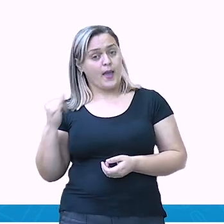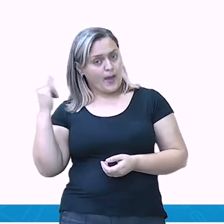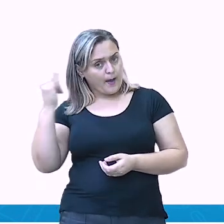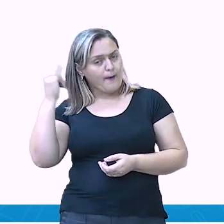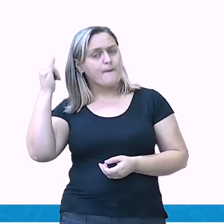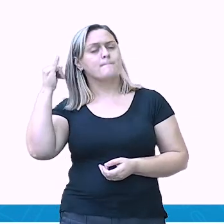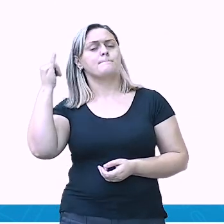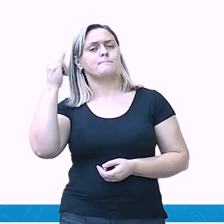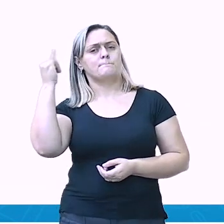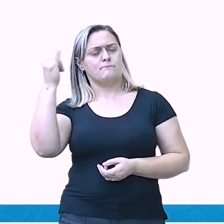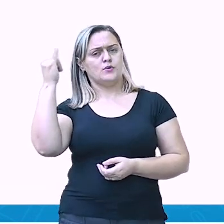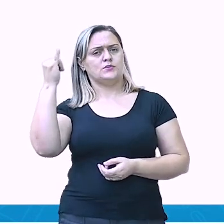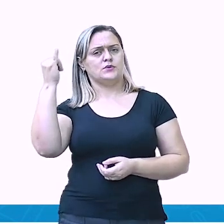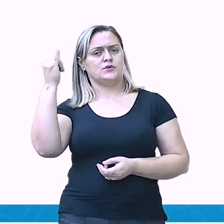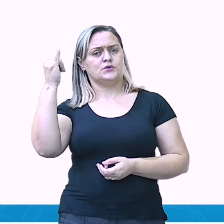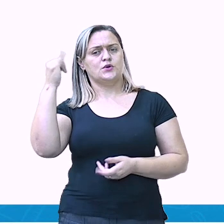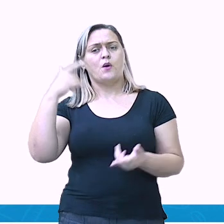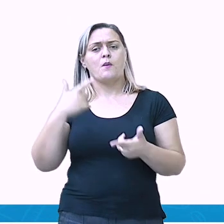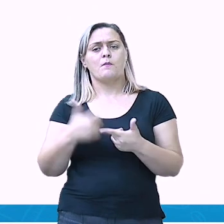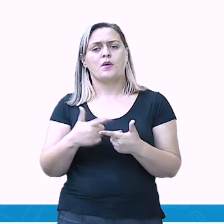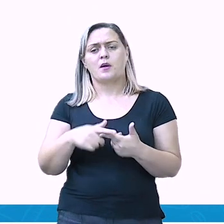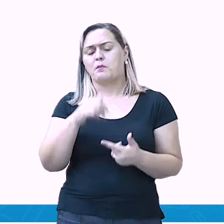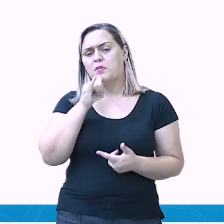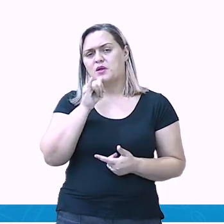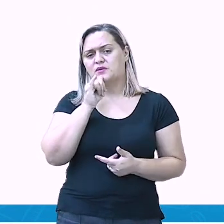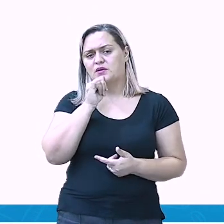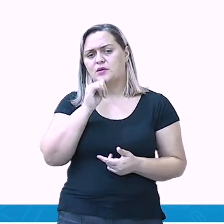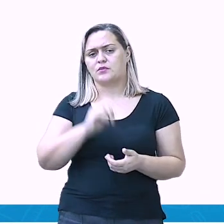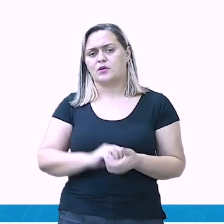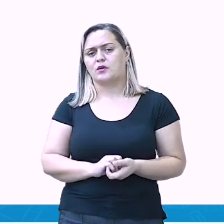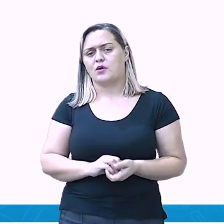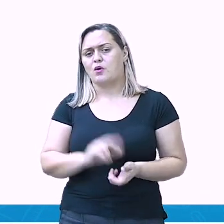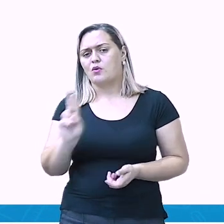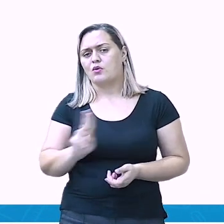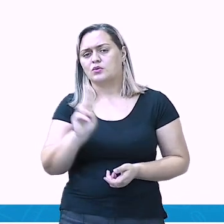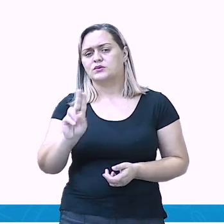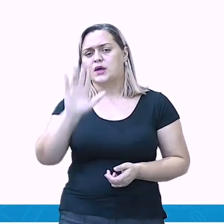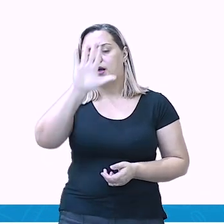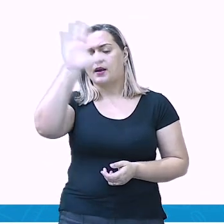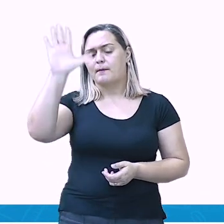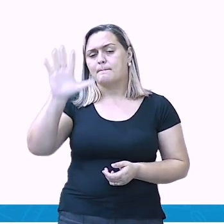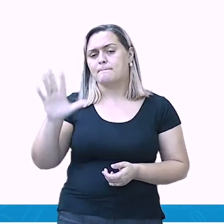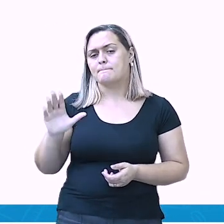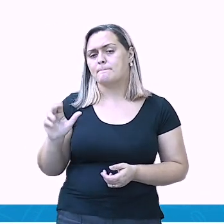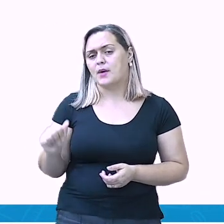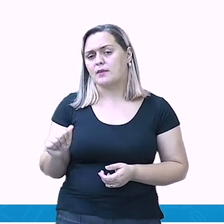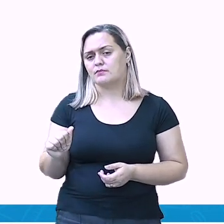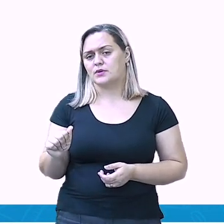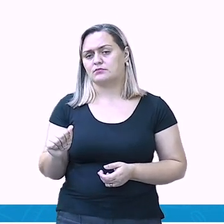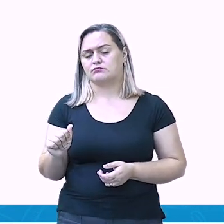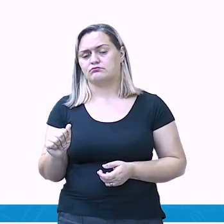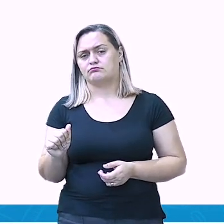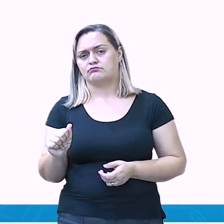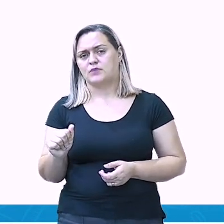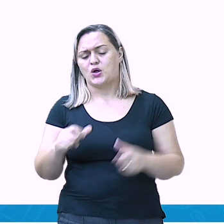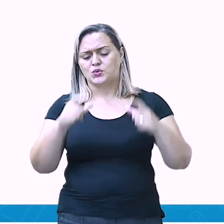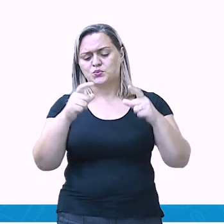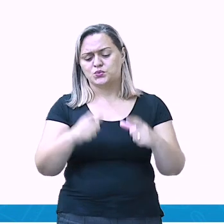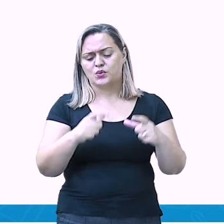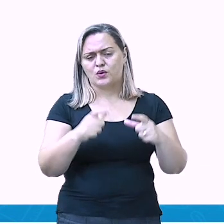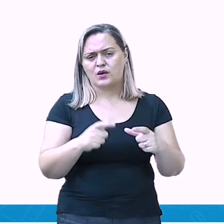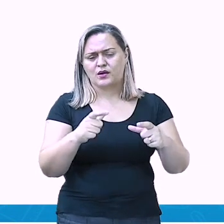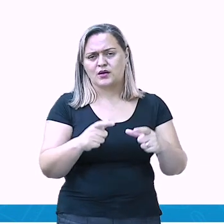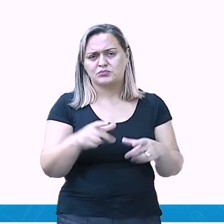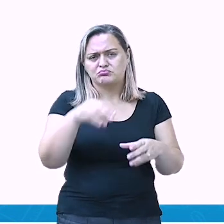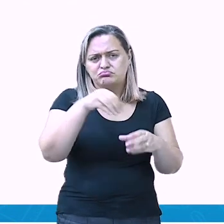orientação se dá principalmente em mapas que representam áreas muito restritas, quando